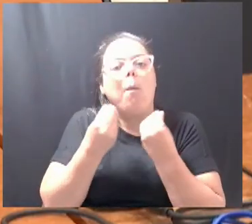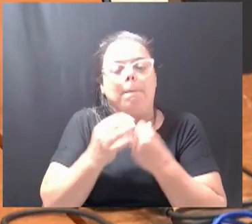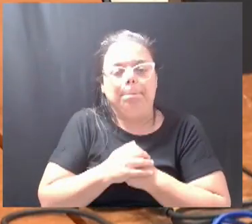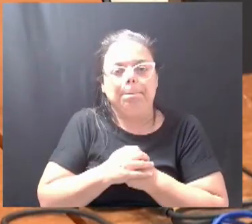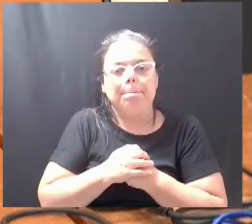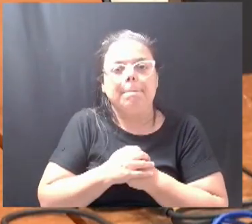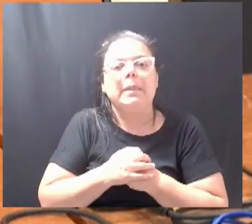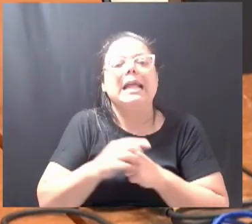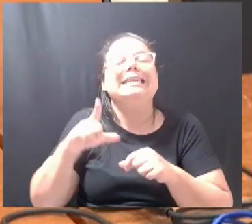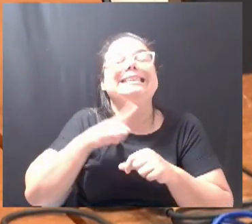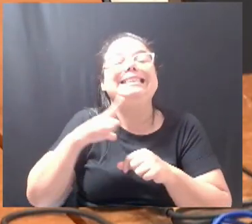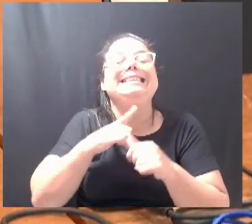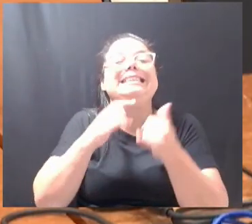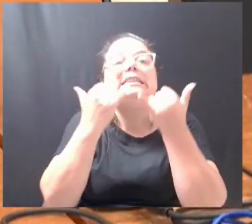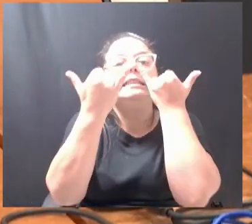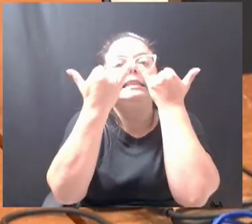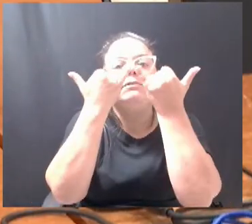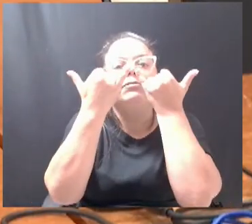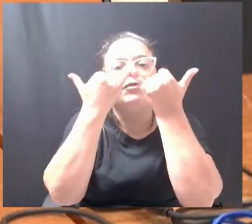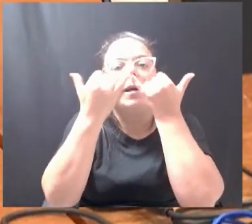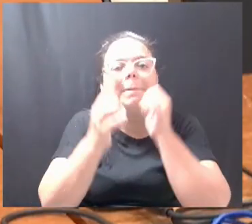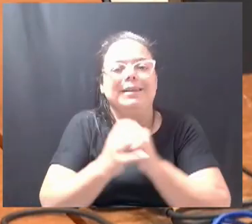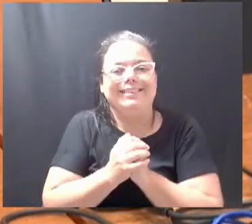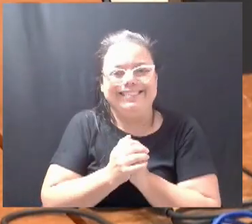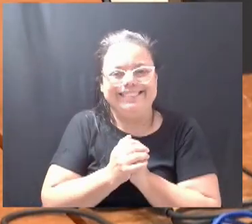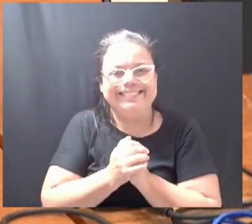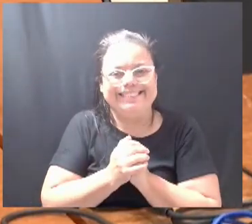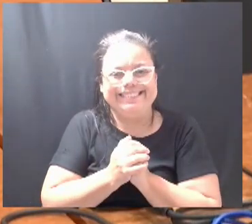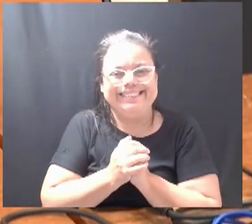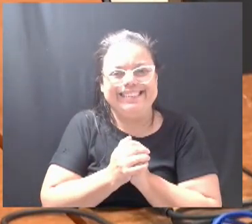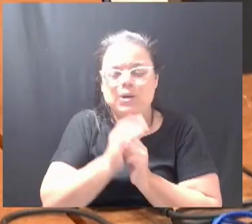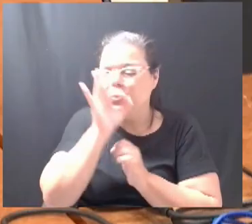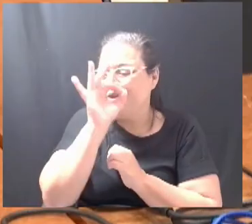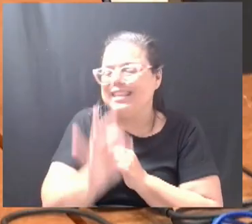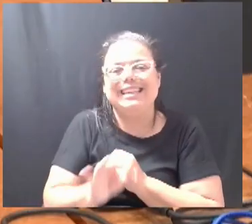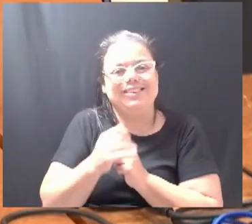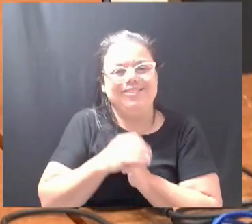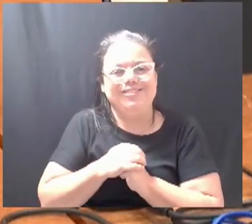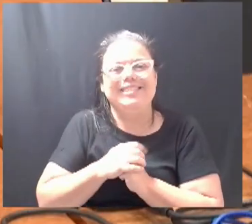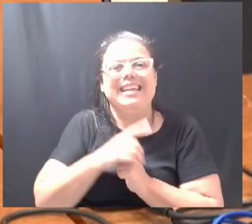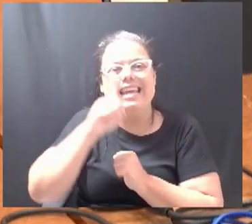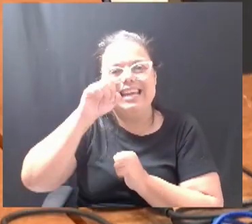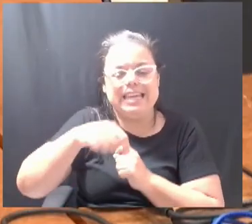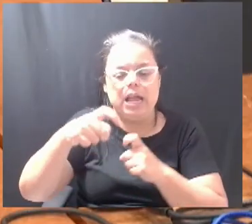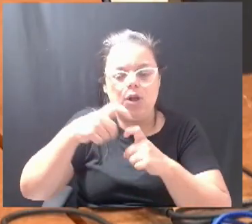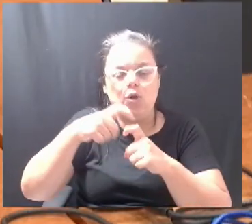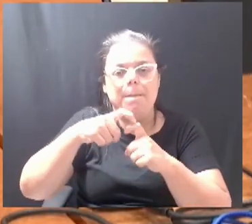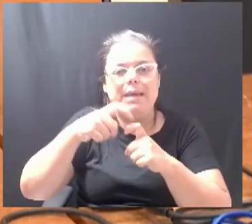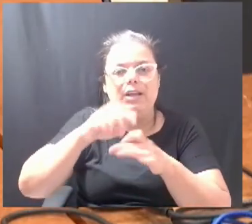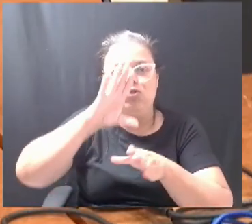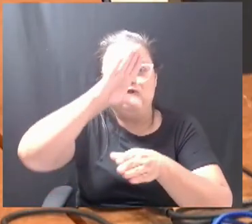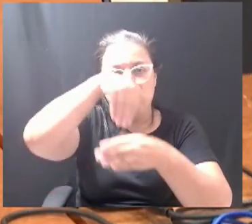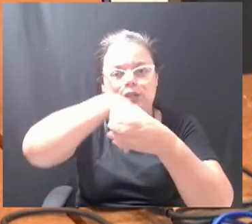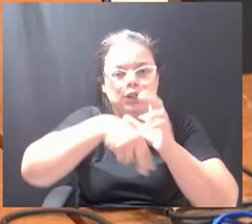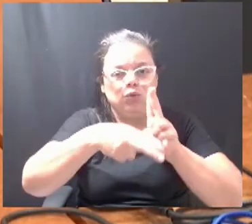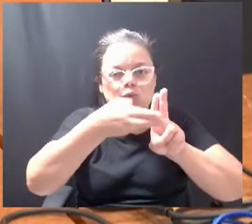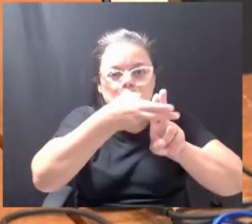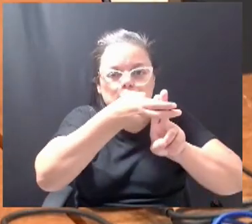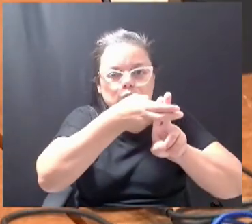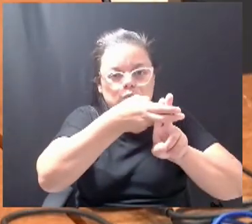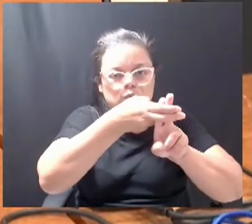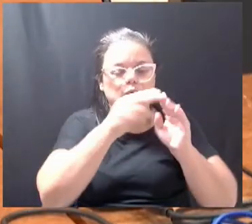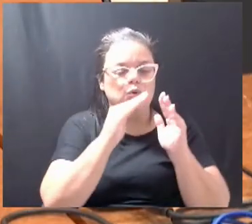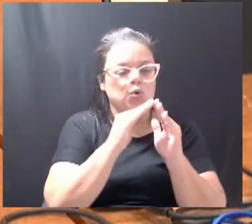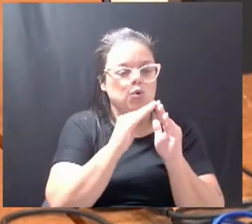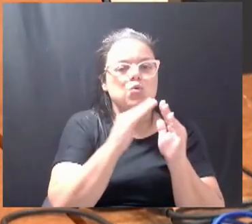informação às pessoas, a porta de entrada da criança, que são os médicos dentro de um posto de saúde, entender o que é